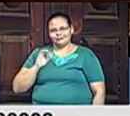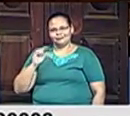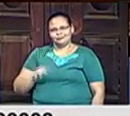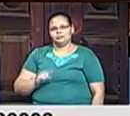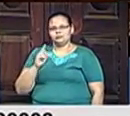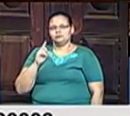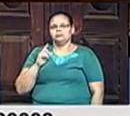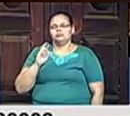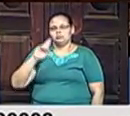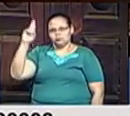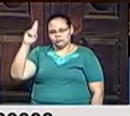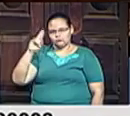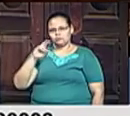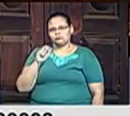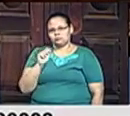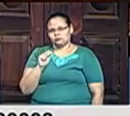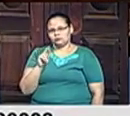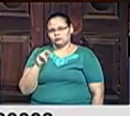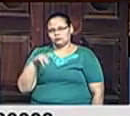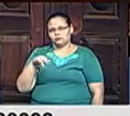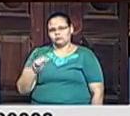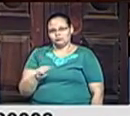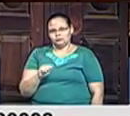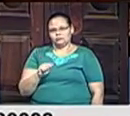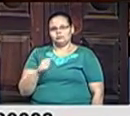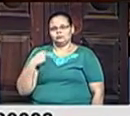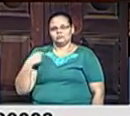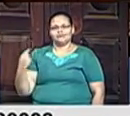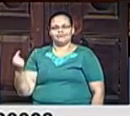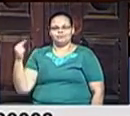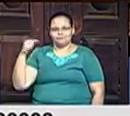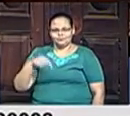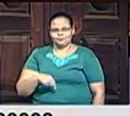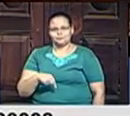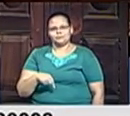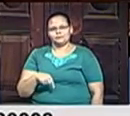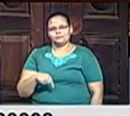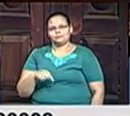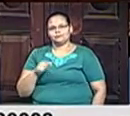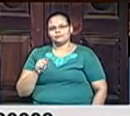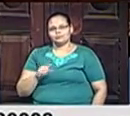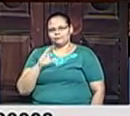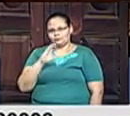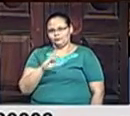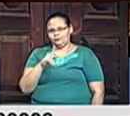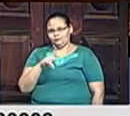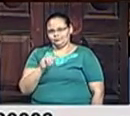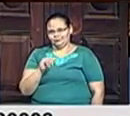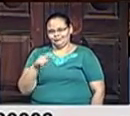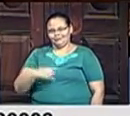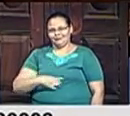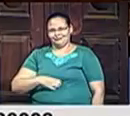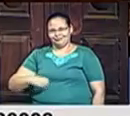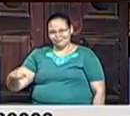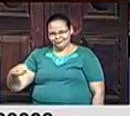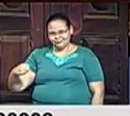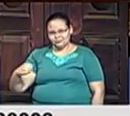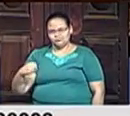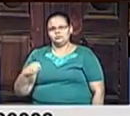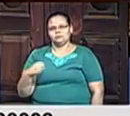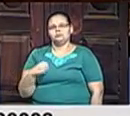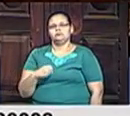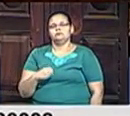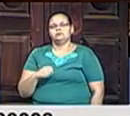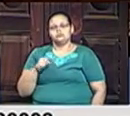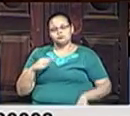Adriana Mendes, que é que veio a esta casa na CPI do aborto, da qual fui